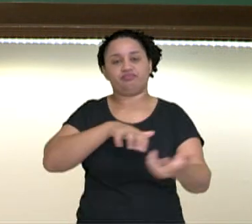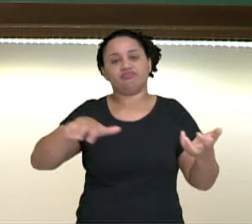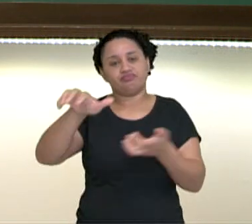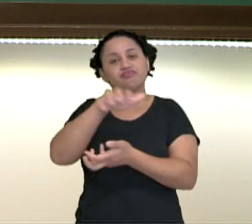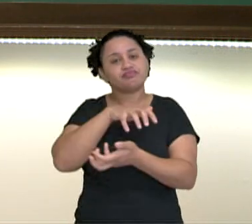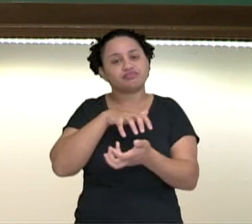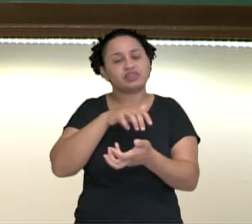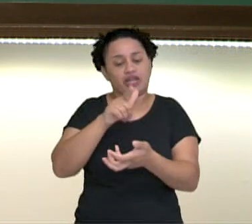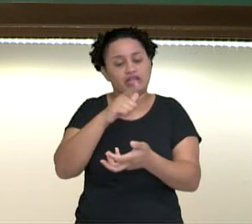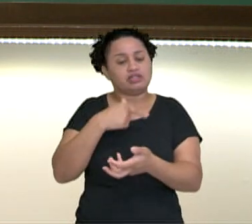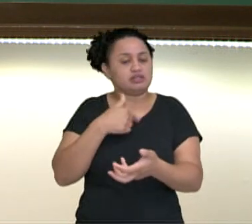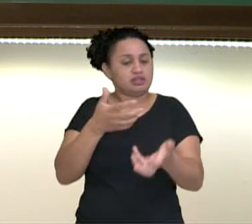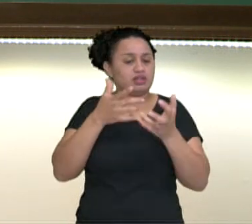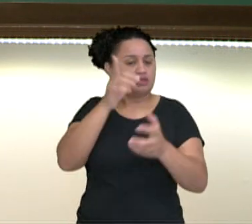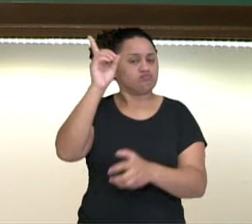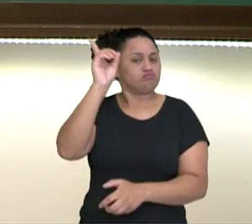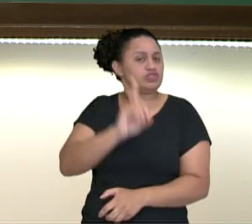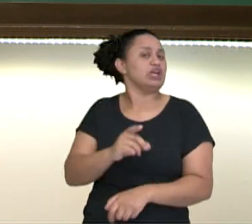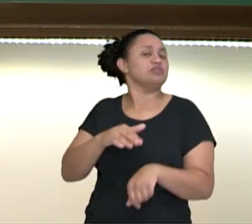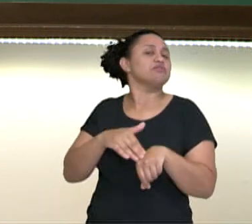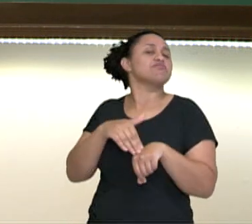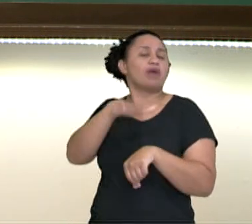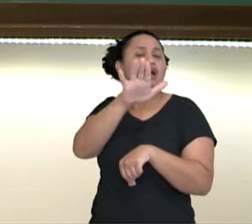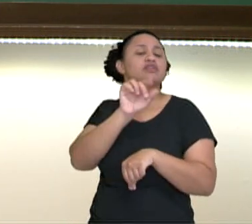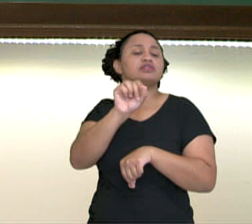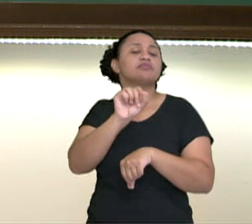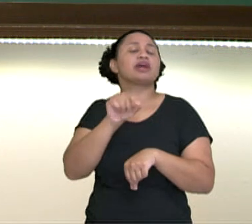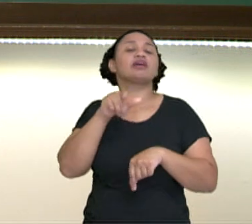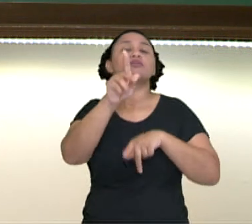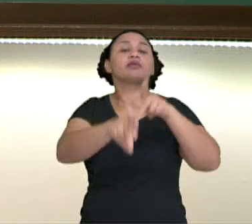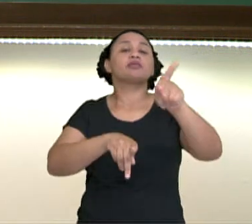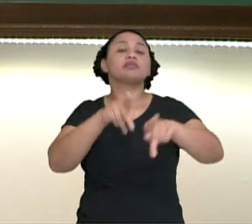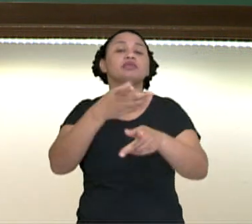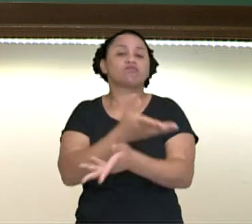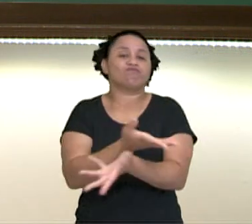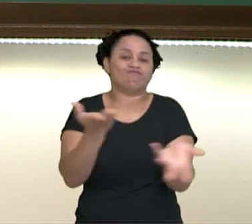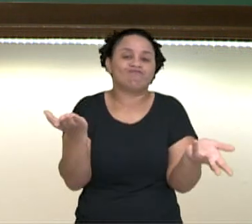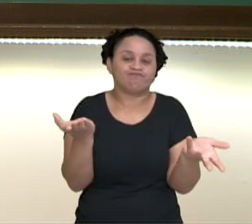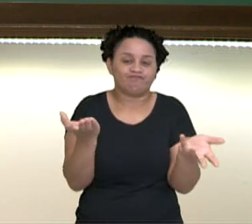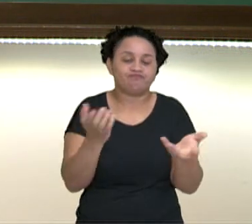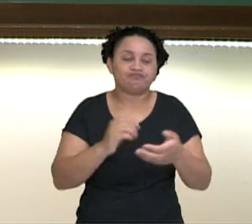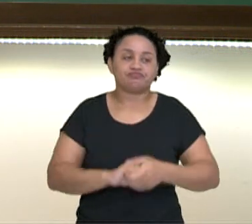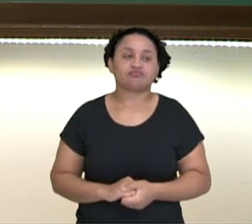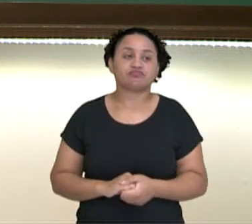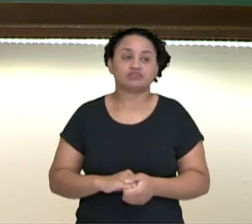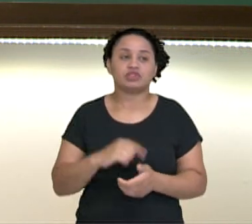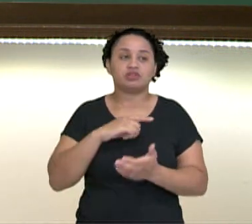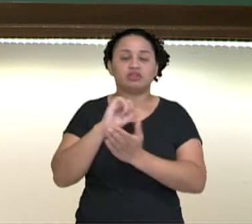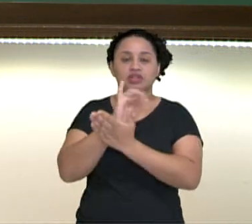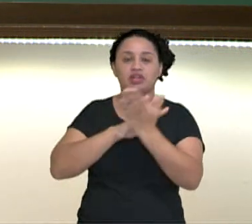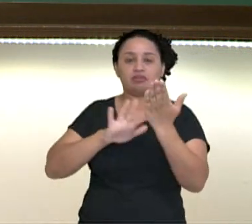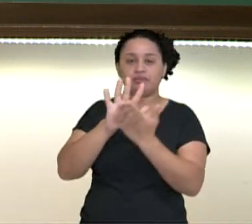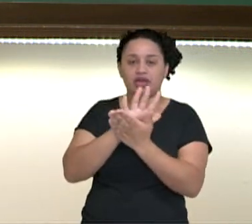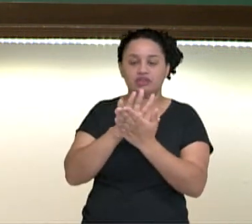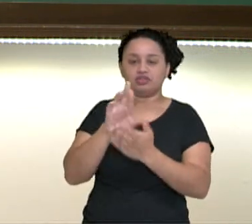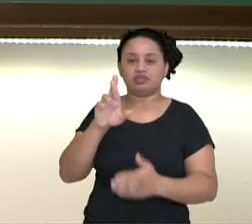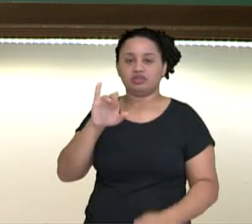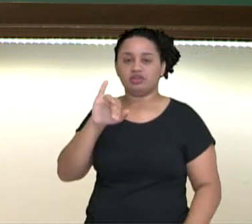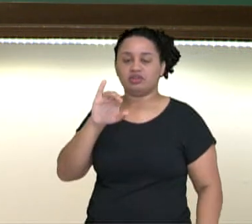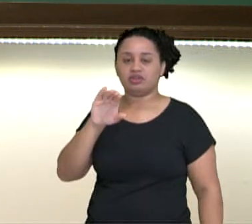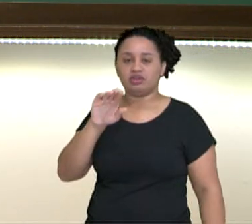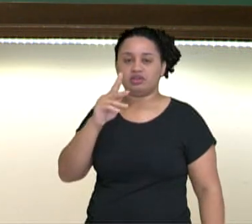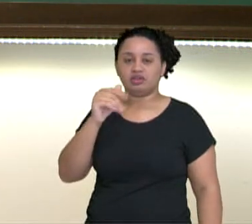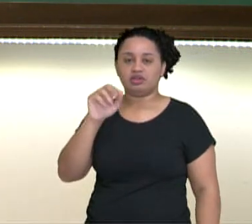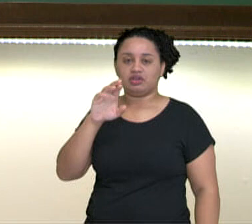Eles exigiam direitos maiores para a população. Aqui a gente tem uma imagem do Richard Cromwell, o filho